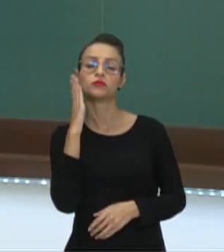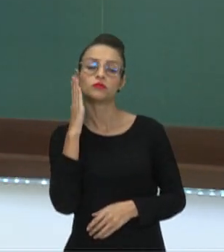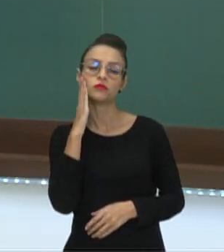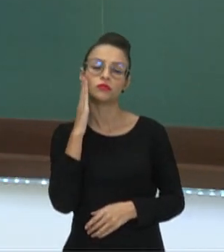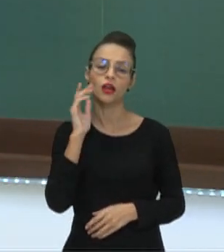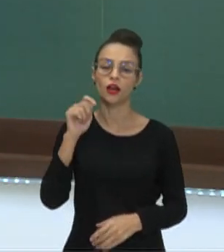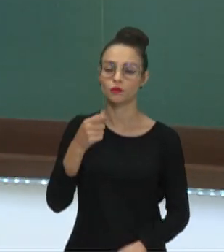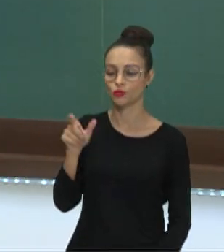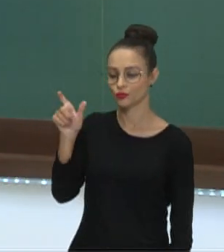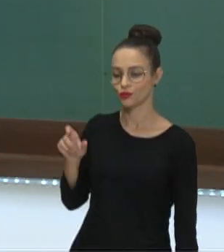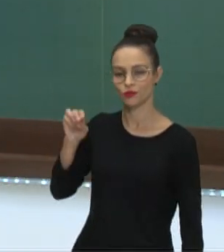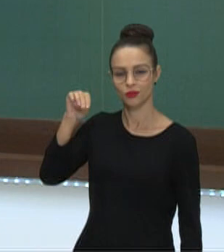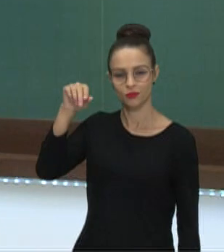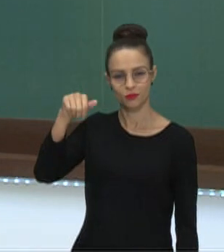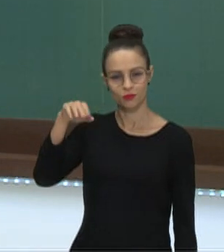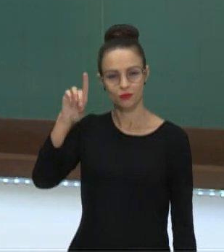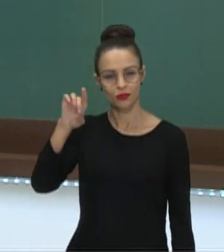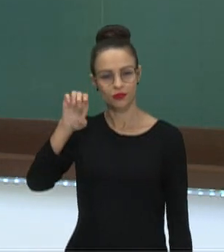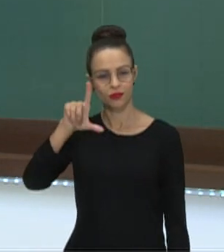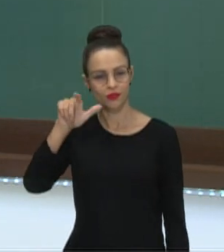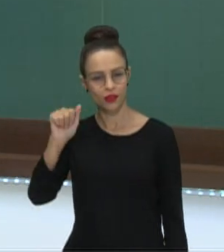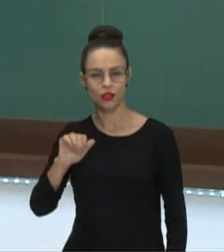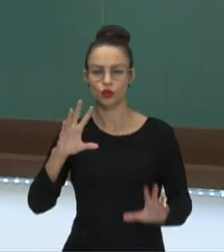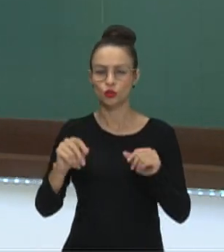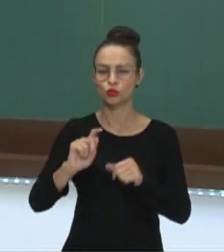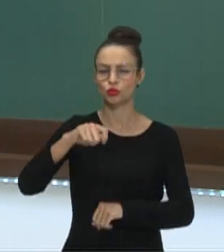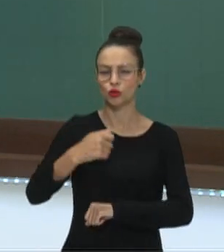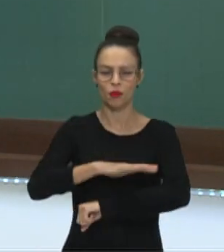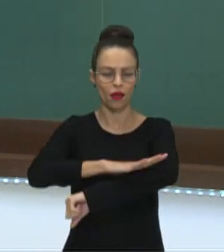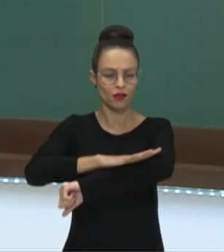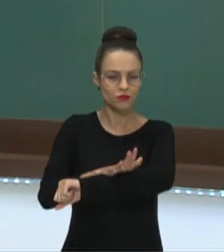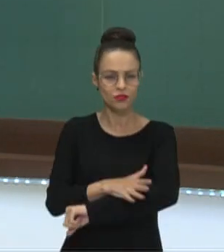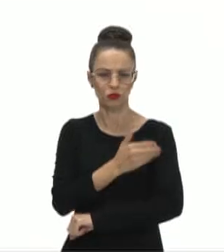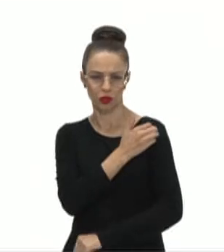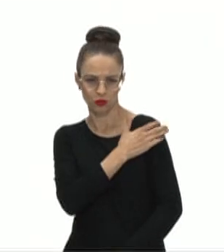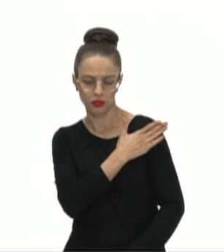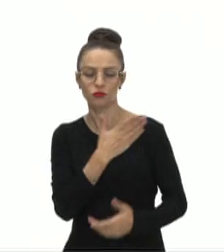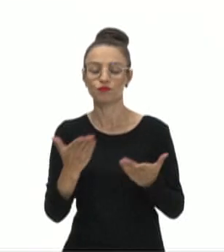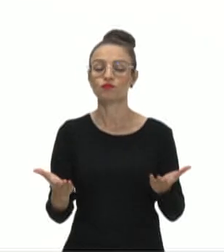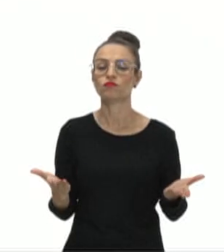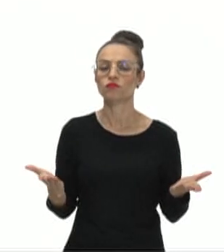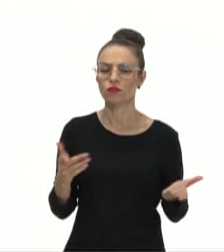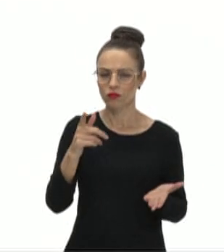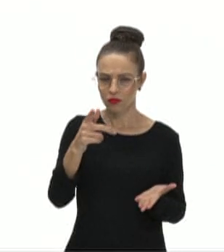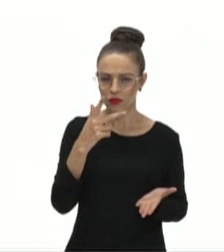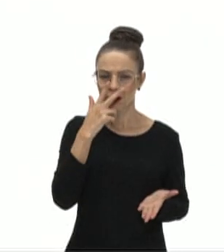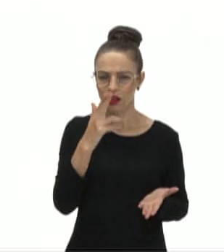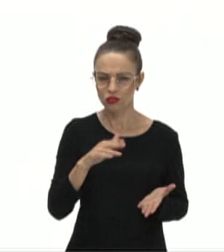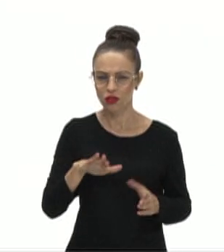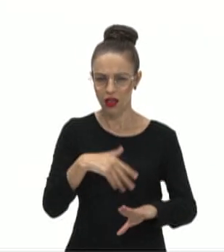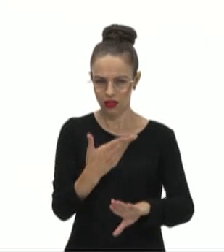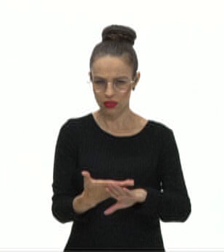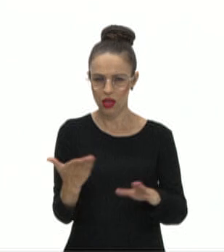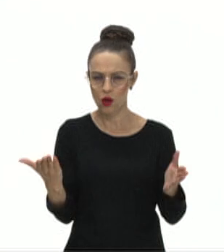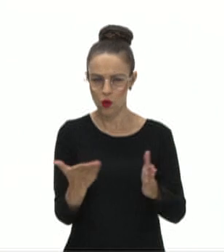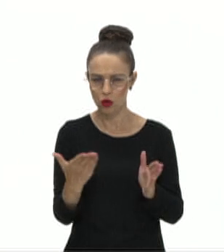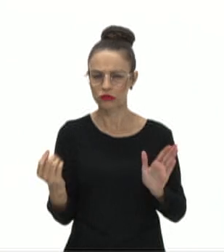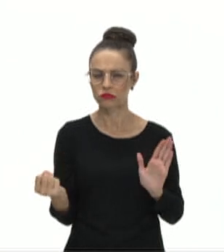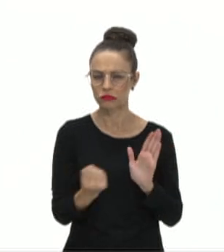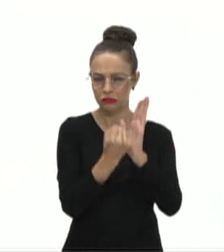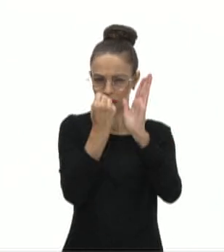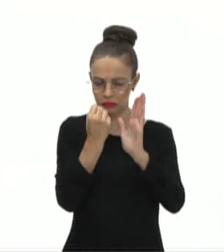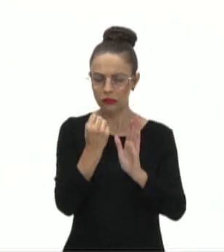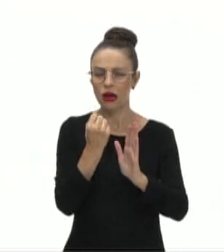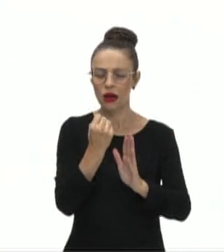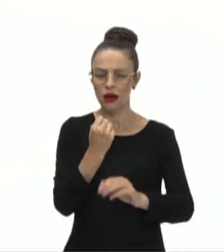sobre Nelson Mandela, sobre todos esses assuntos de preconceito, de racismo, ainda existem atitudes marcadas pela